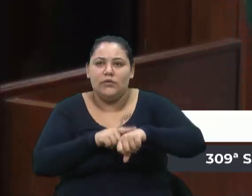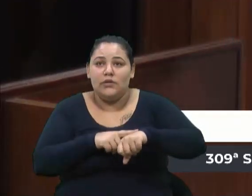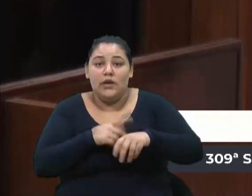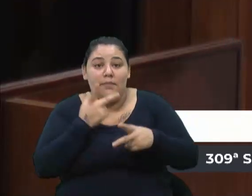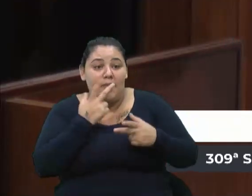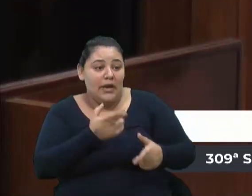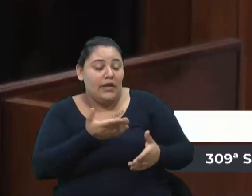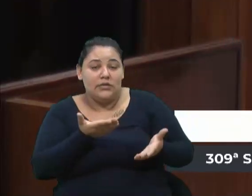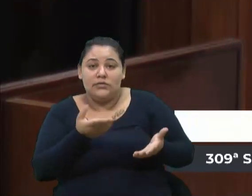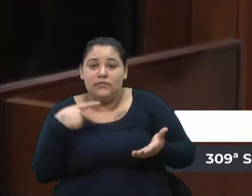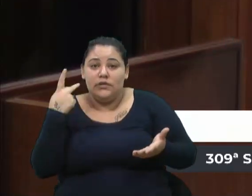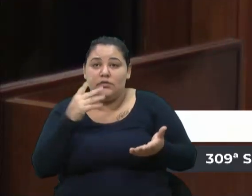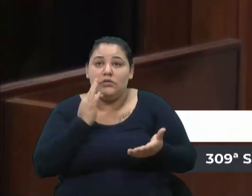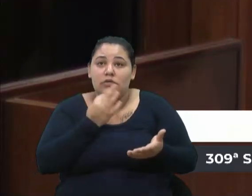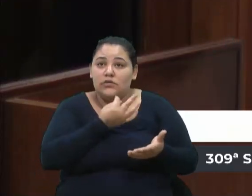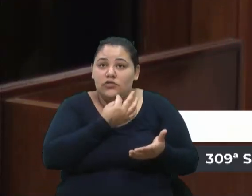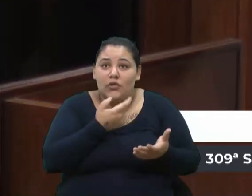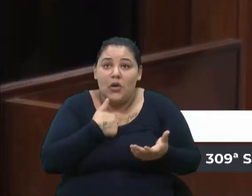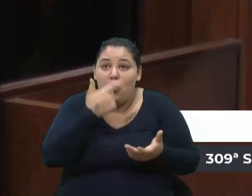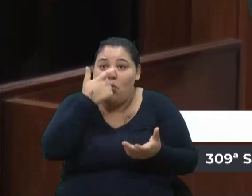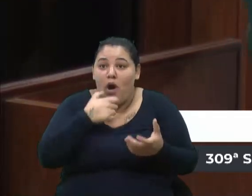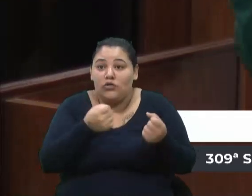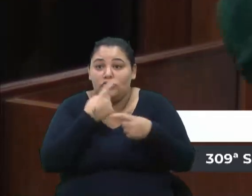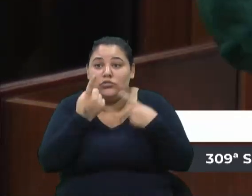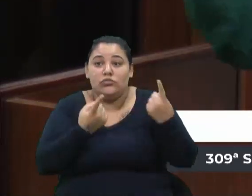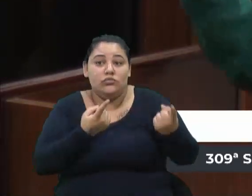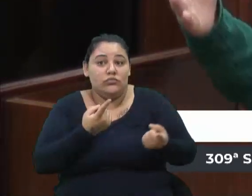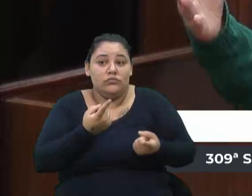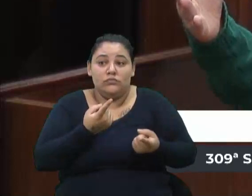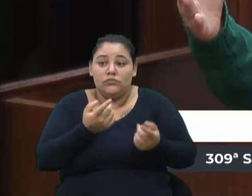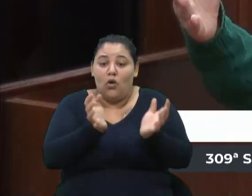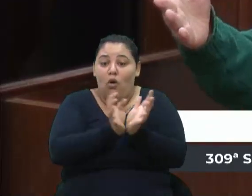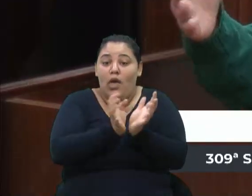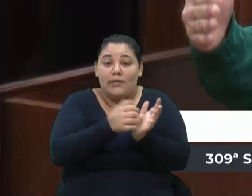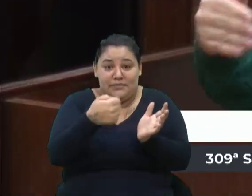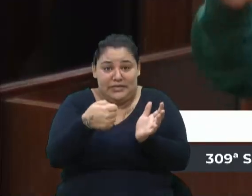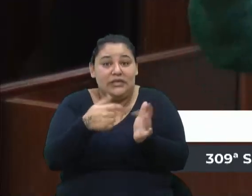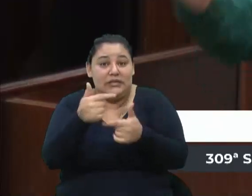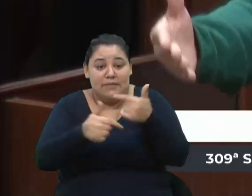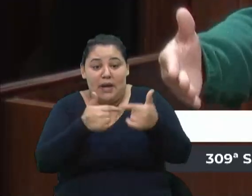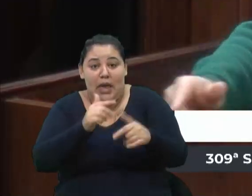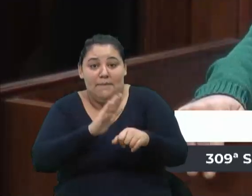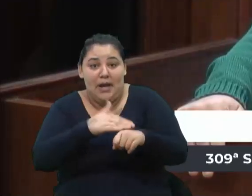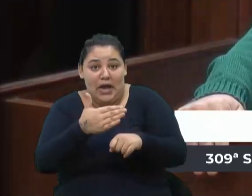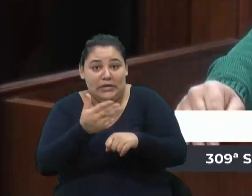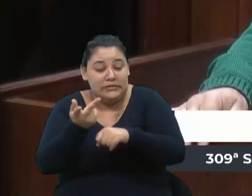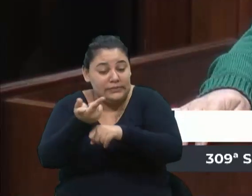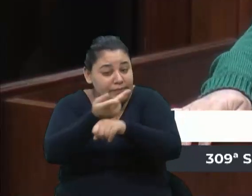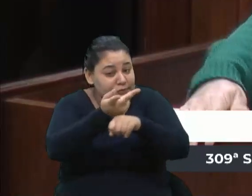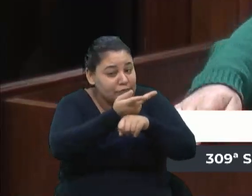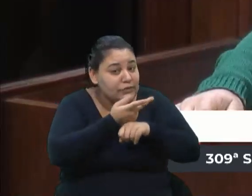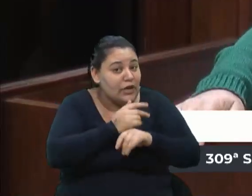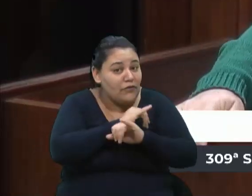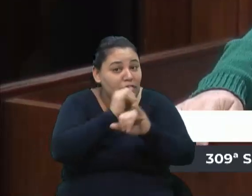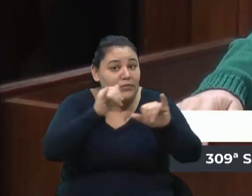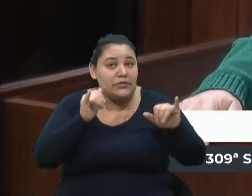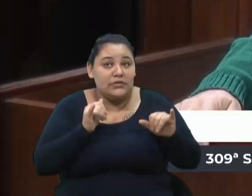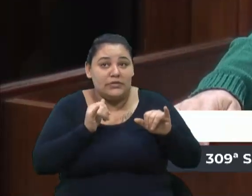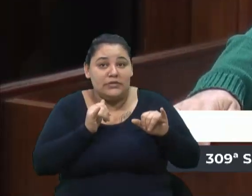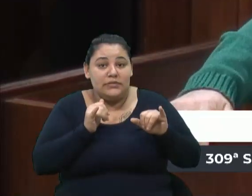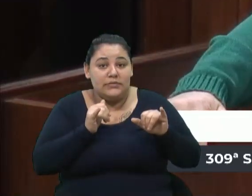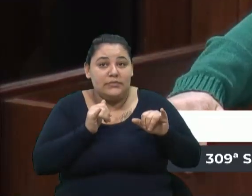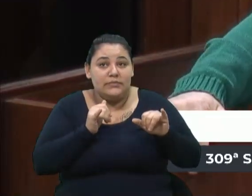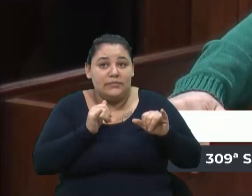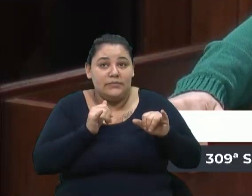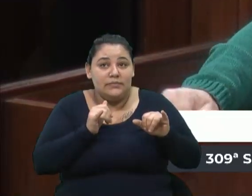talvez alguns ensinados os colegas vereadores deveriam de trabalhar um pouquinho mais buscar mais informações ao invés de tá dando que até Aliás